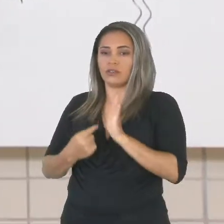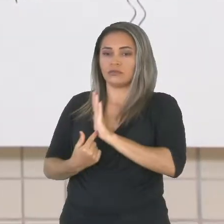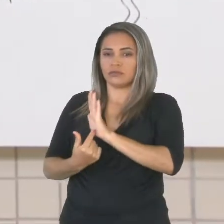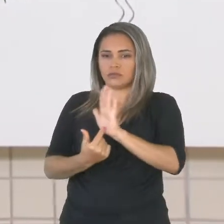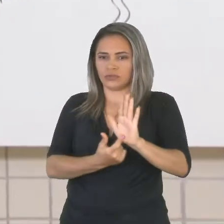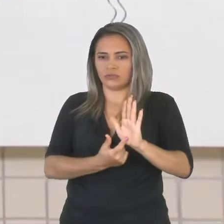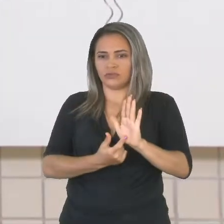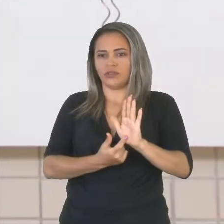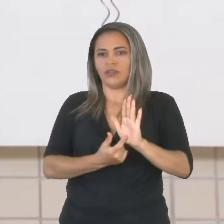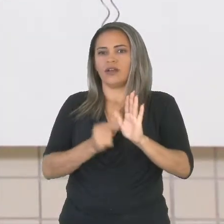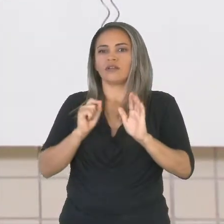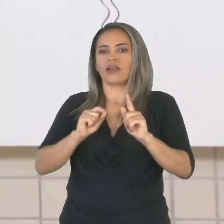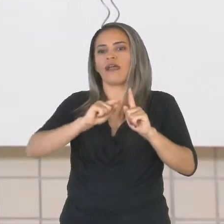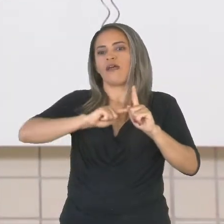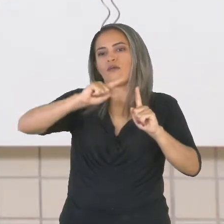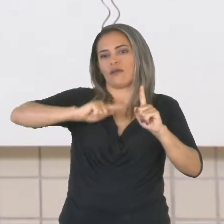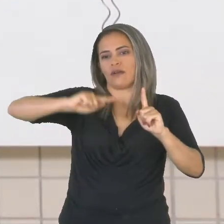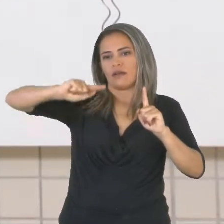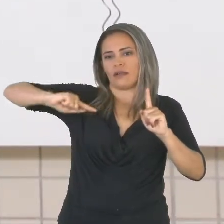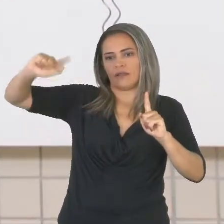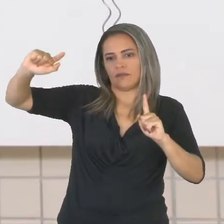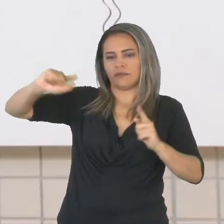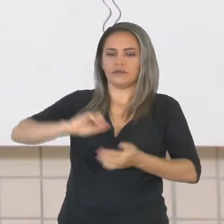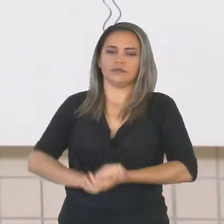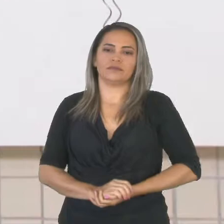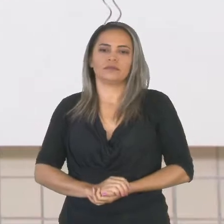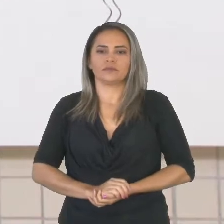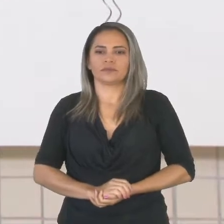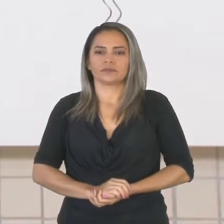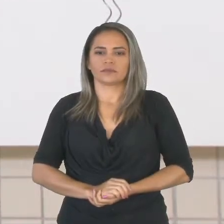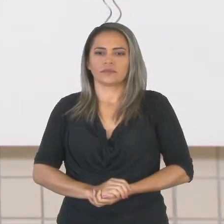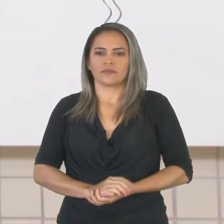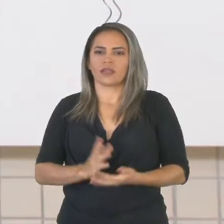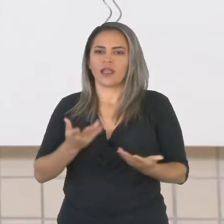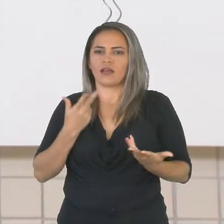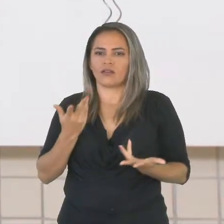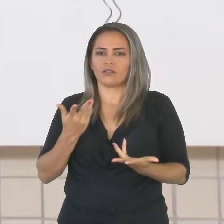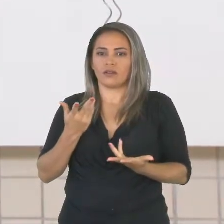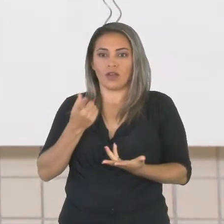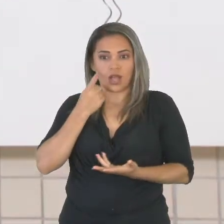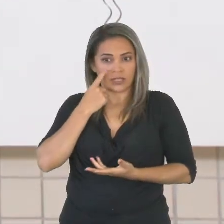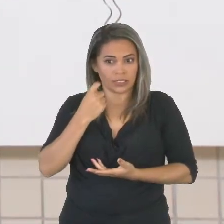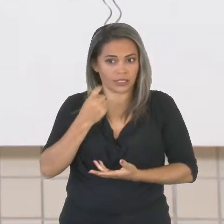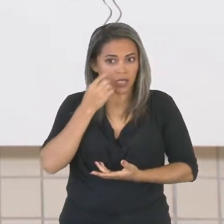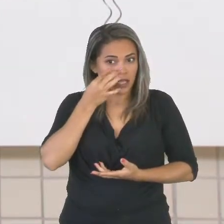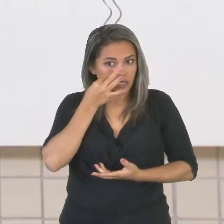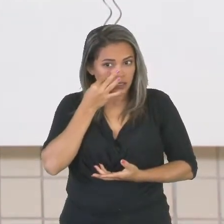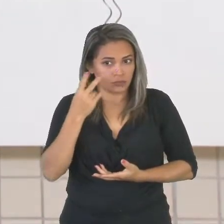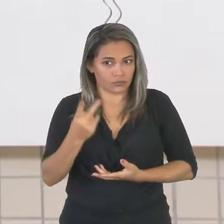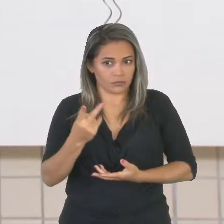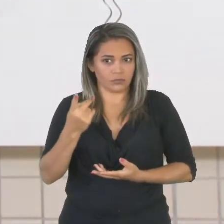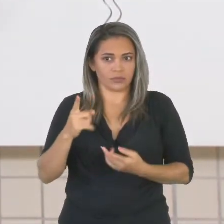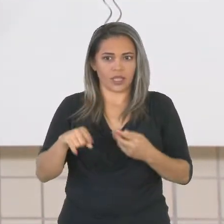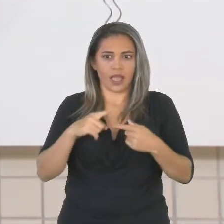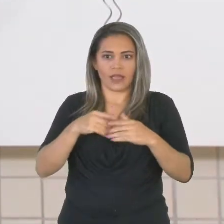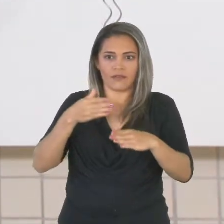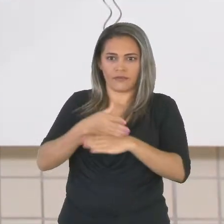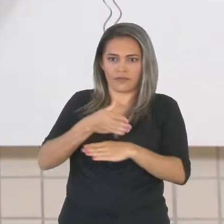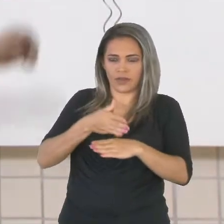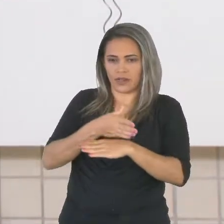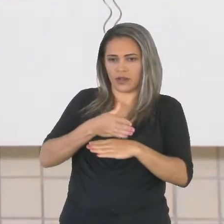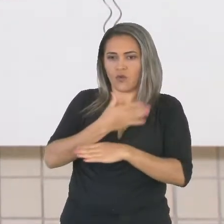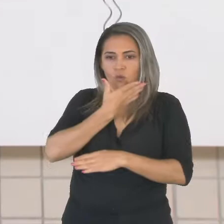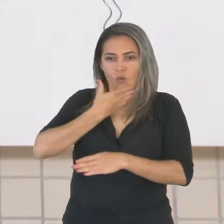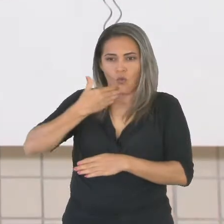resultado seria por meio de gráfico, ok? Aí eu vou chamar a atenção de vocês para duas coisas importantes. A frequência